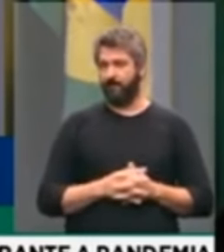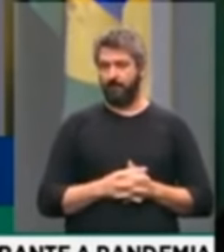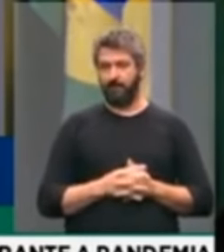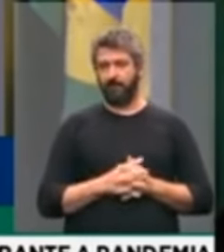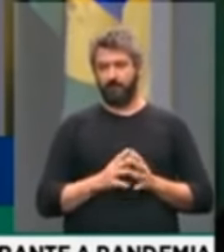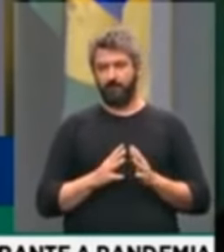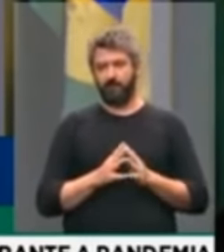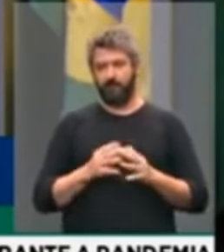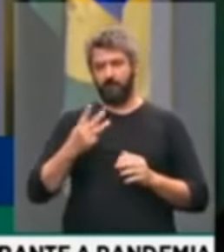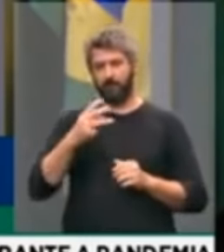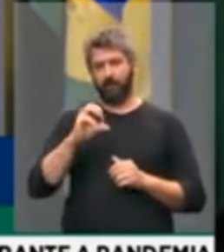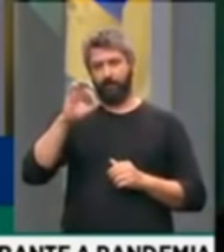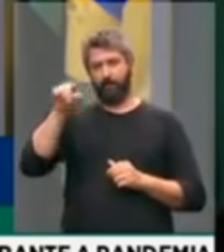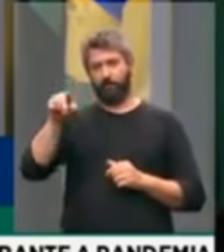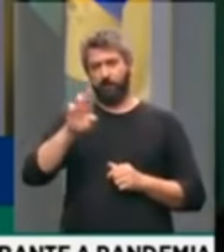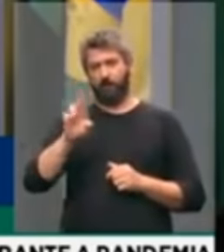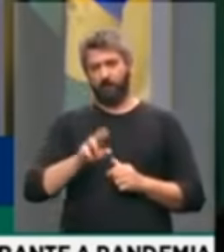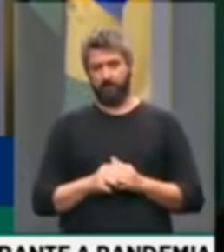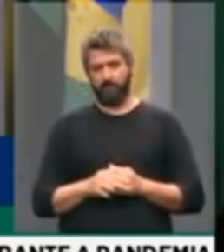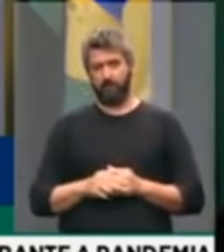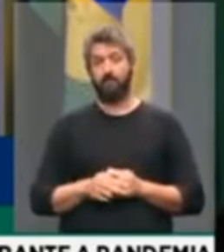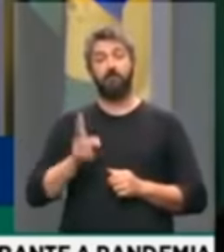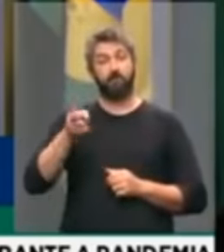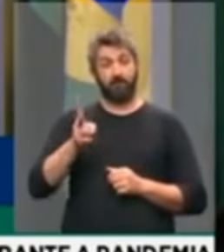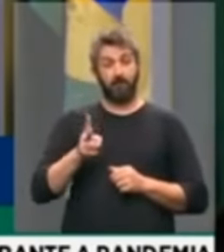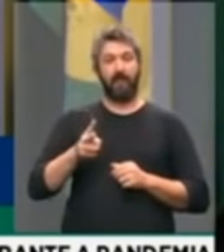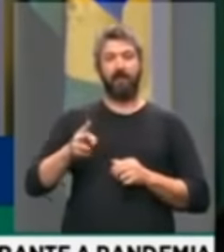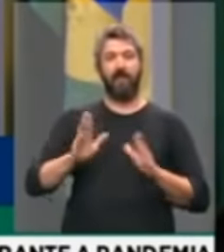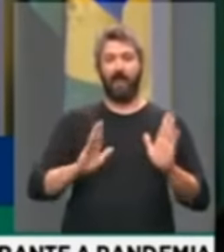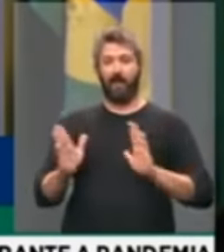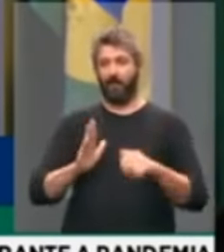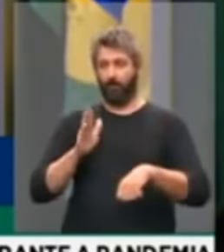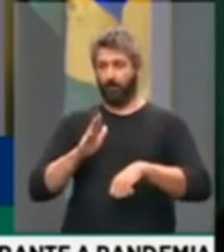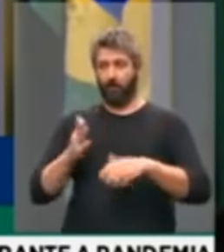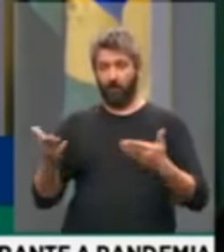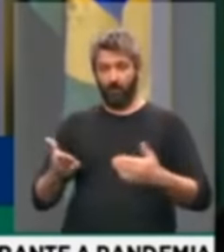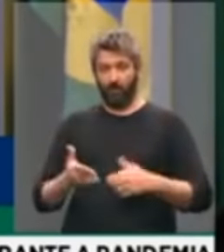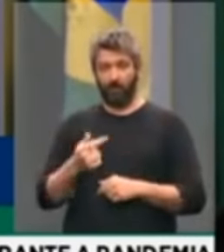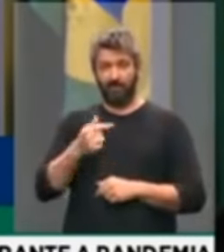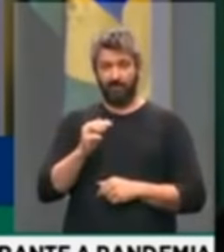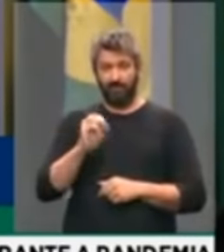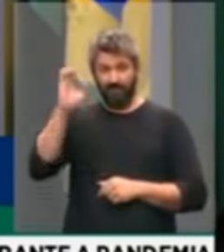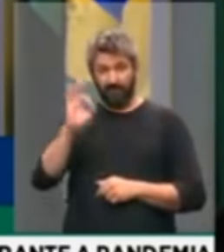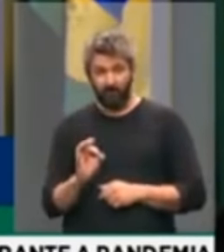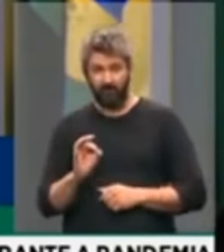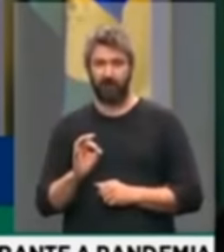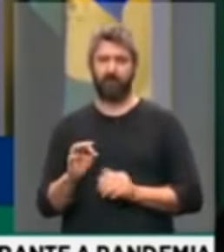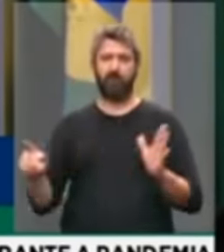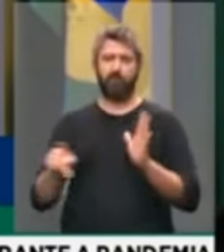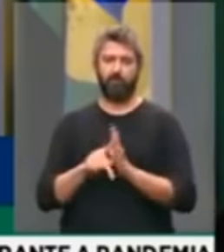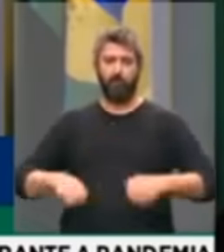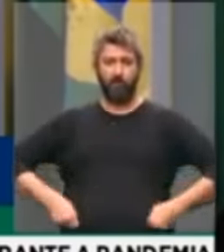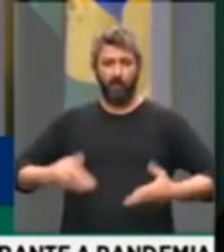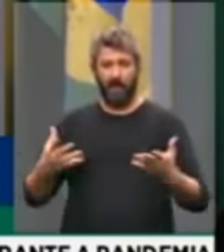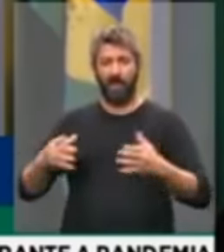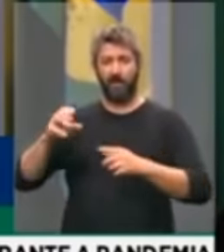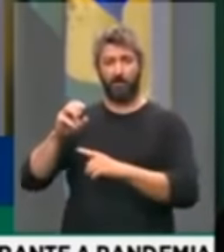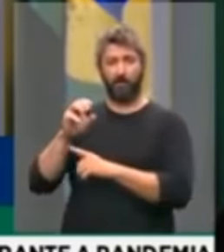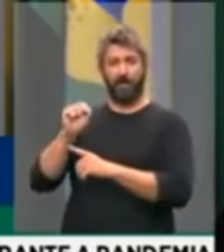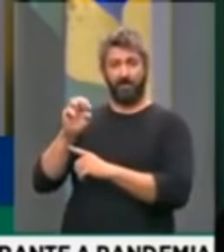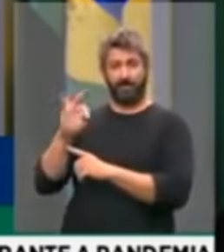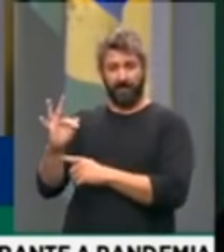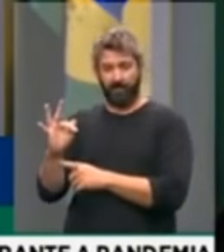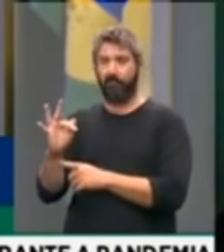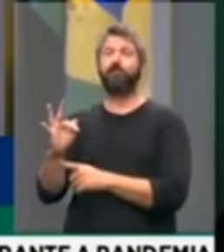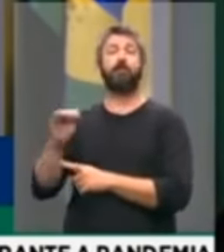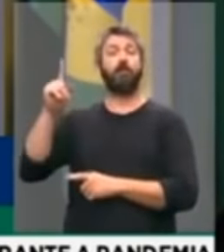de 33 mil para 39 mil reais mesmo em meio a uma crise econômica setenta por cento dos gastos supremo tribunal